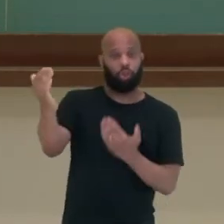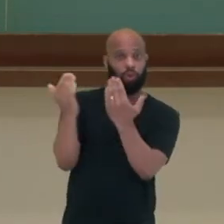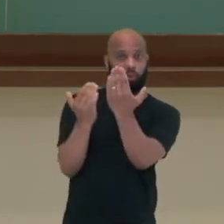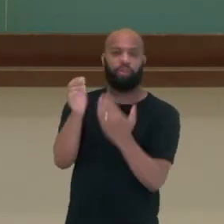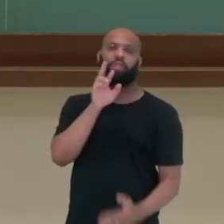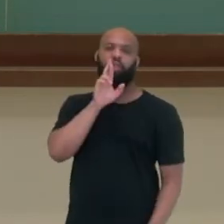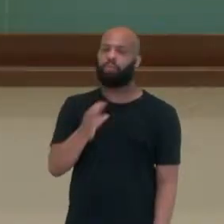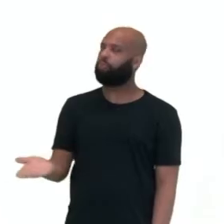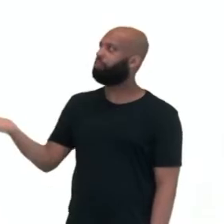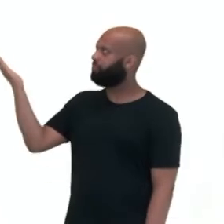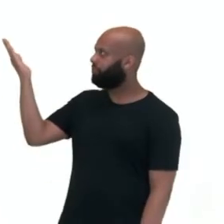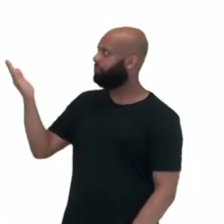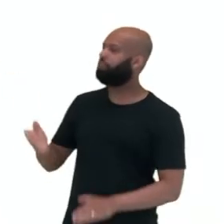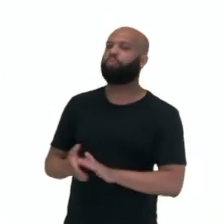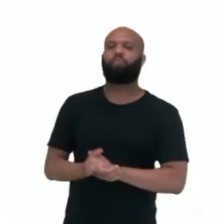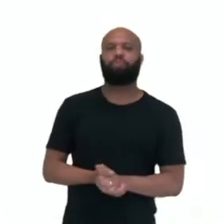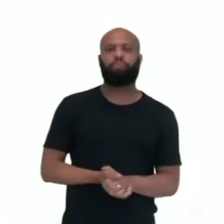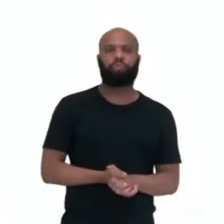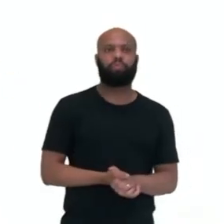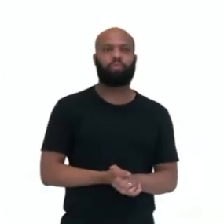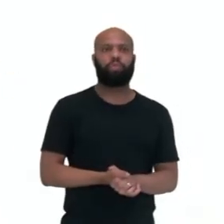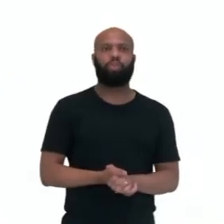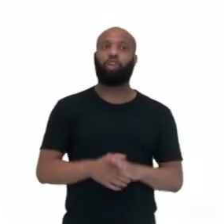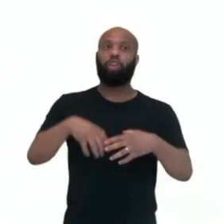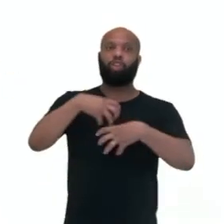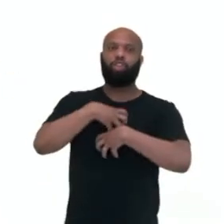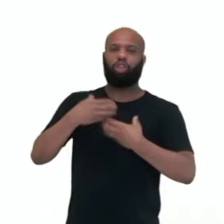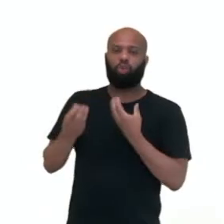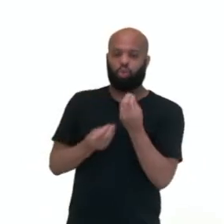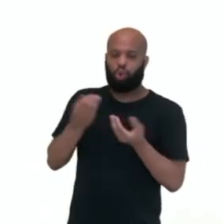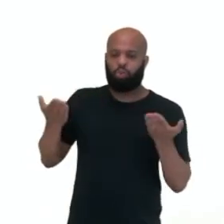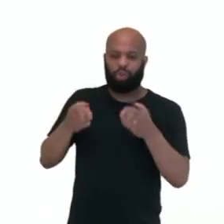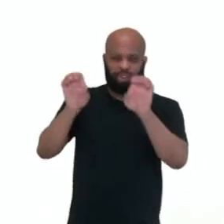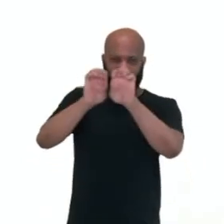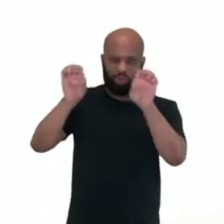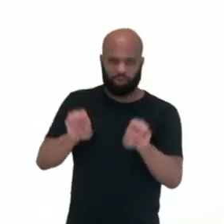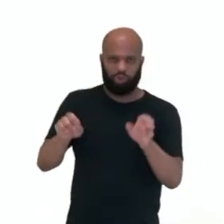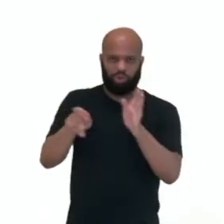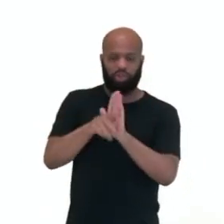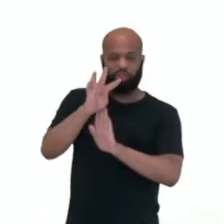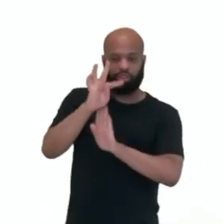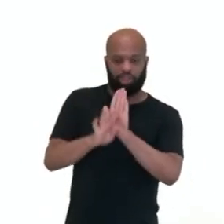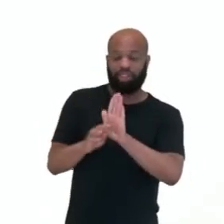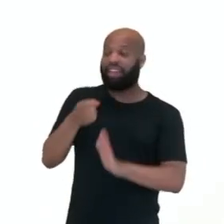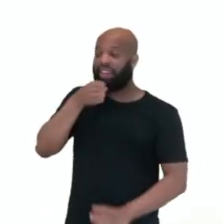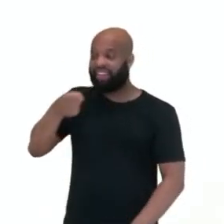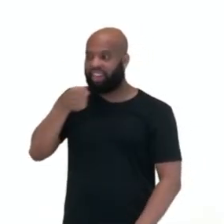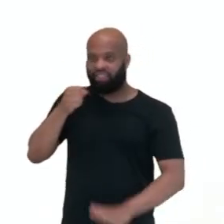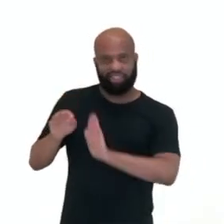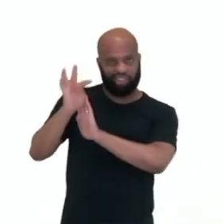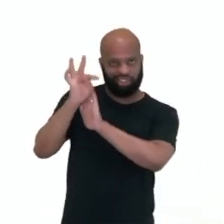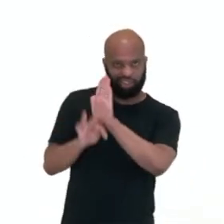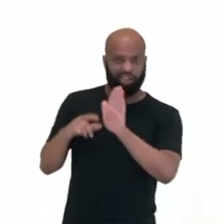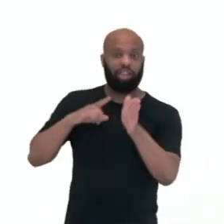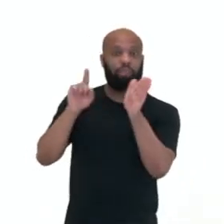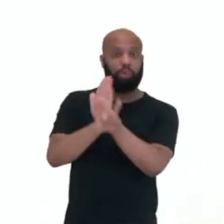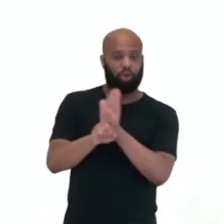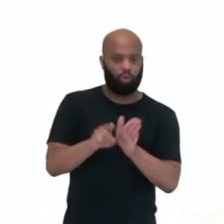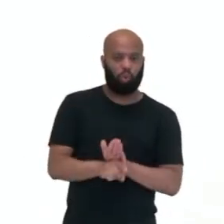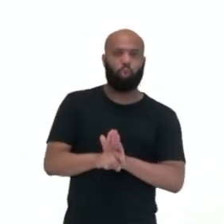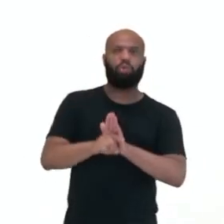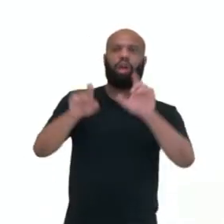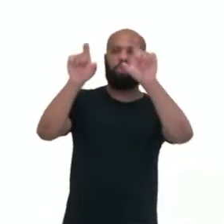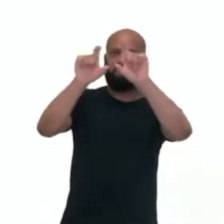na tela a resposta. Da forma como está estruturado o texto, trata-se de uma entrevista com perguntas